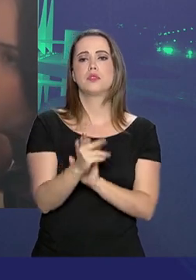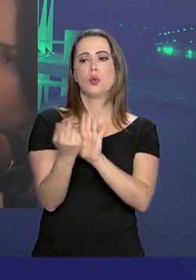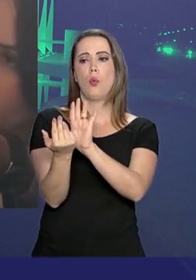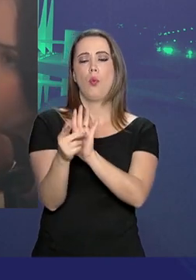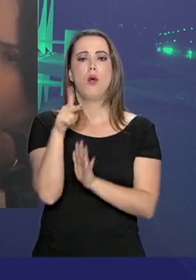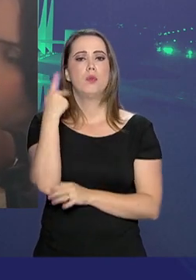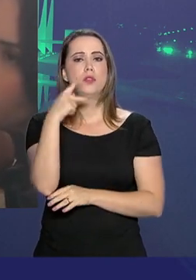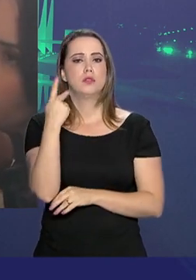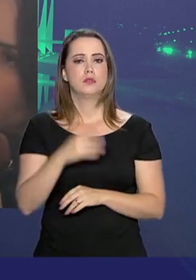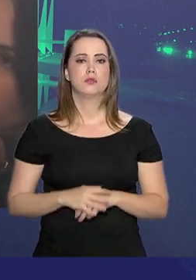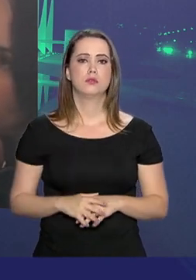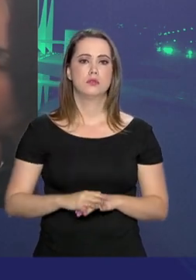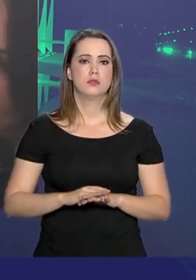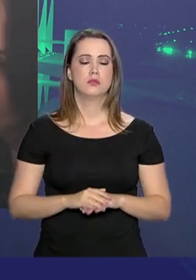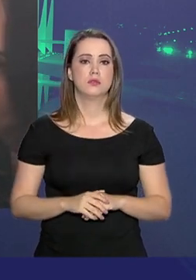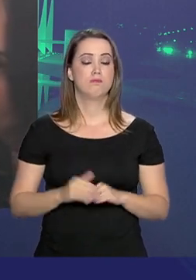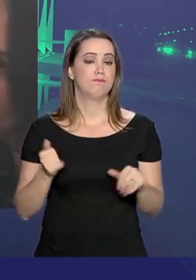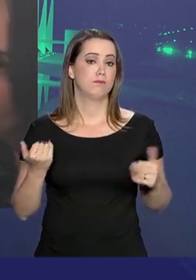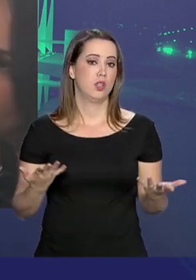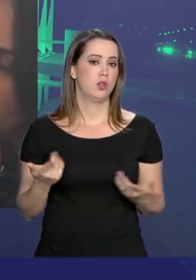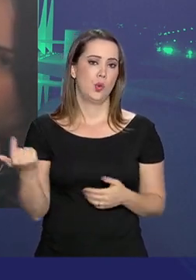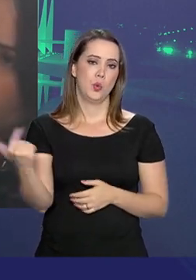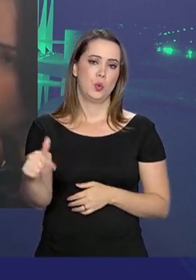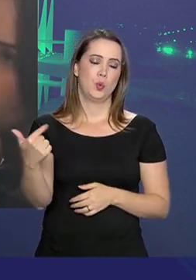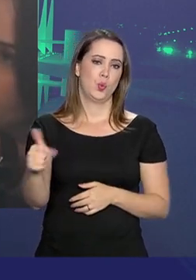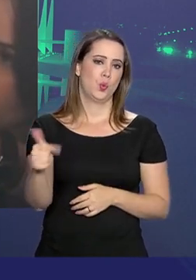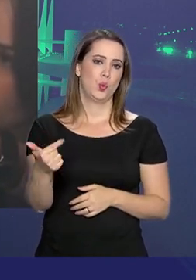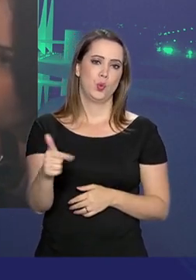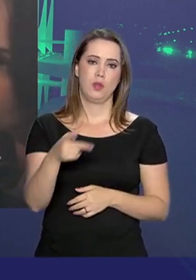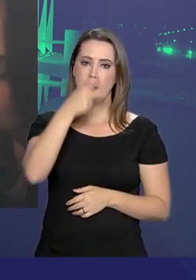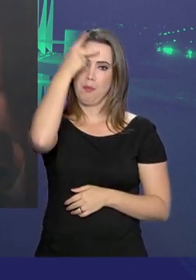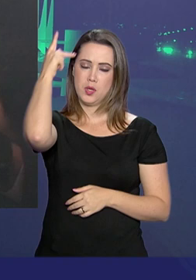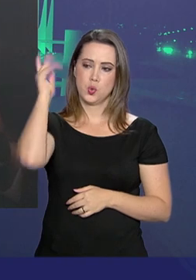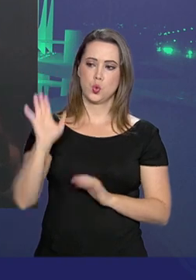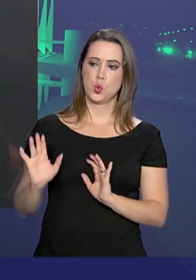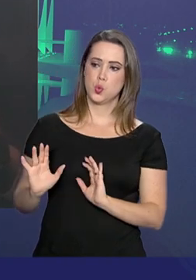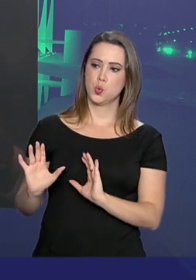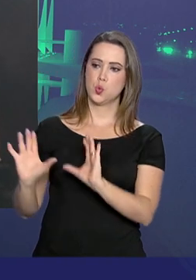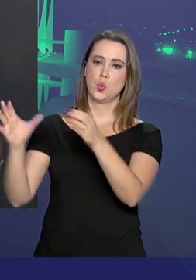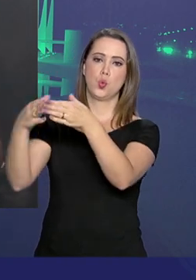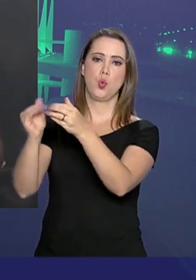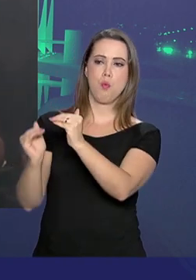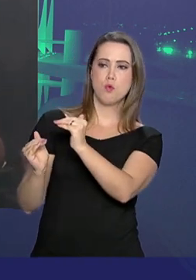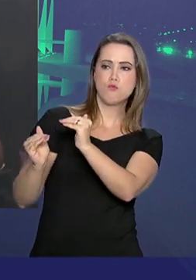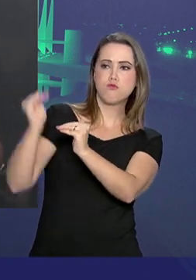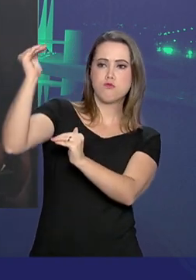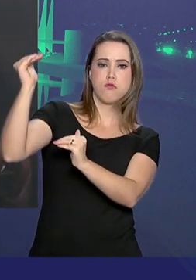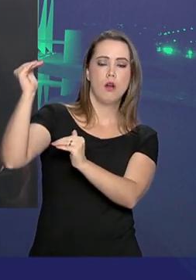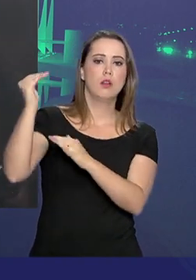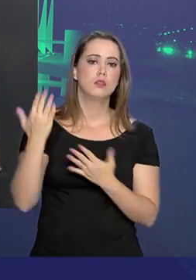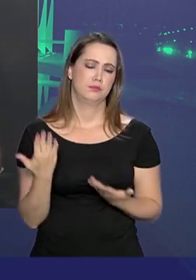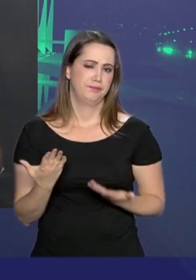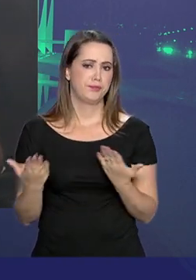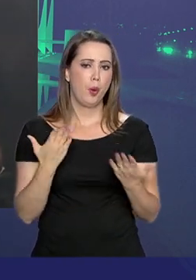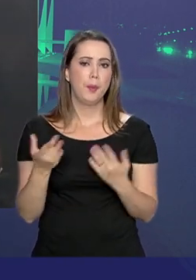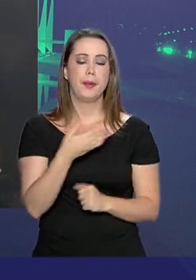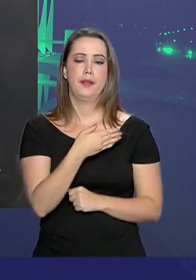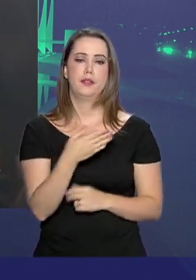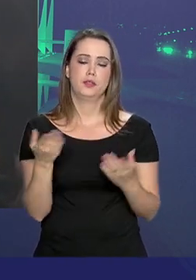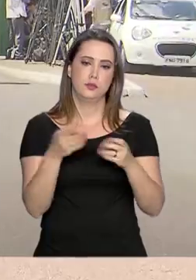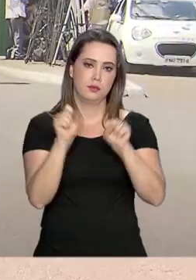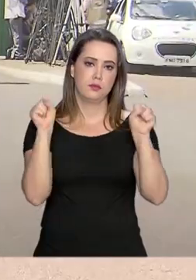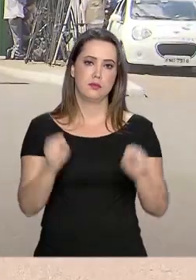vai ser igualzinho lá no final. Então, não vai ter gente com privilégios em relação ao sistema geral de